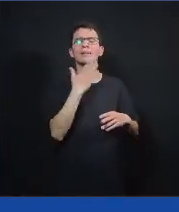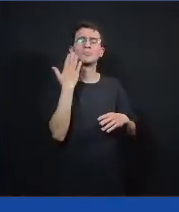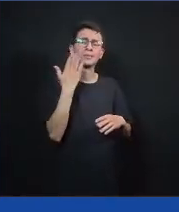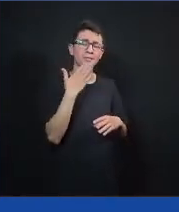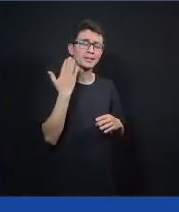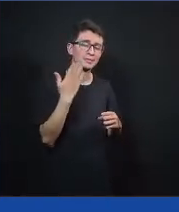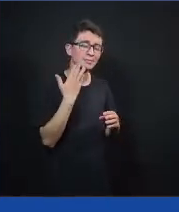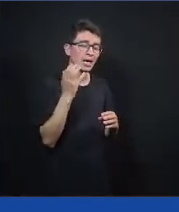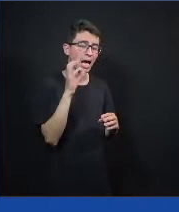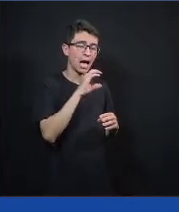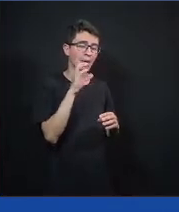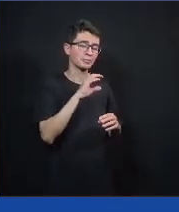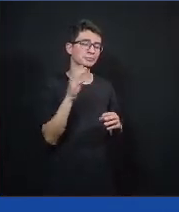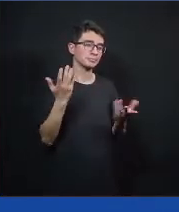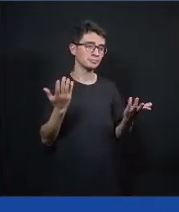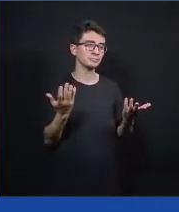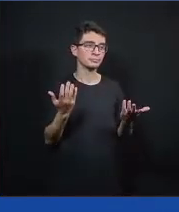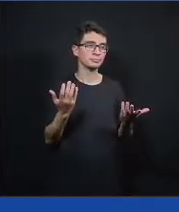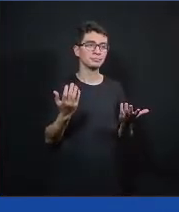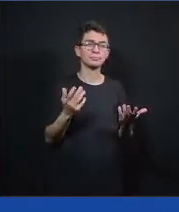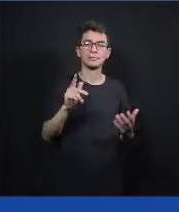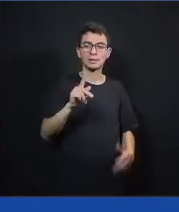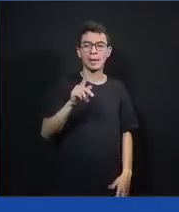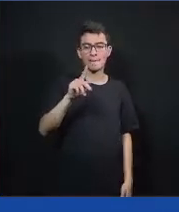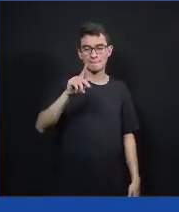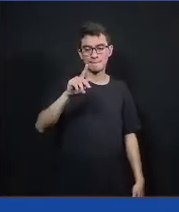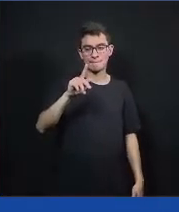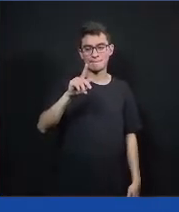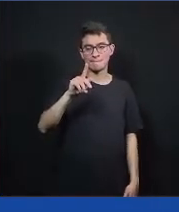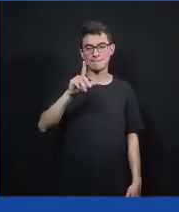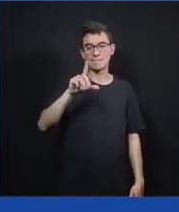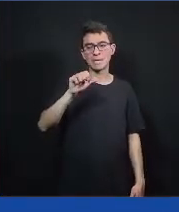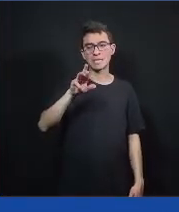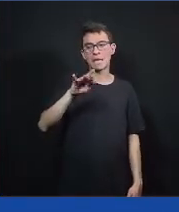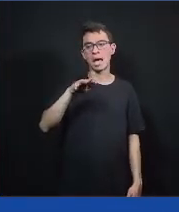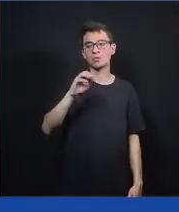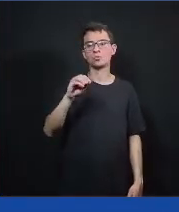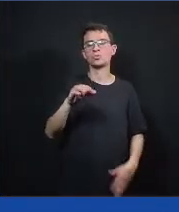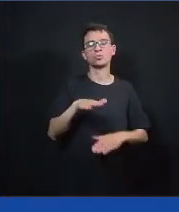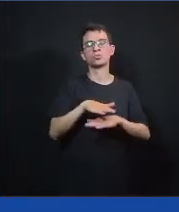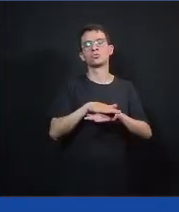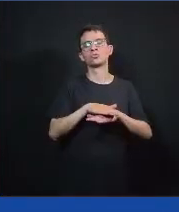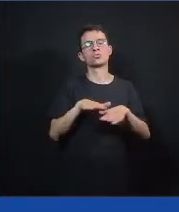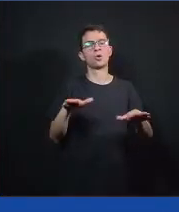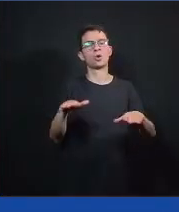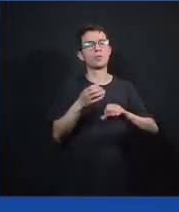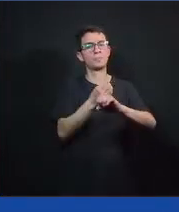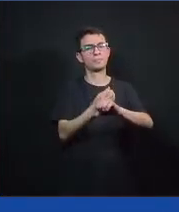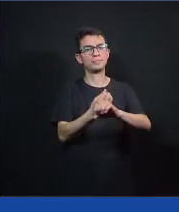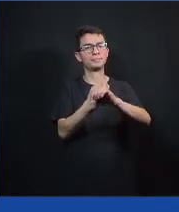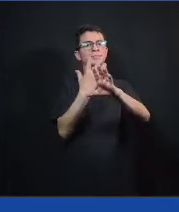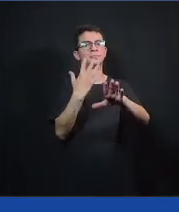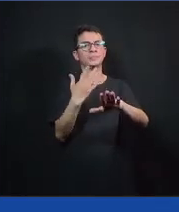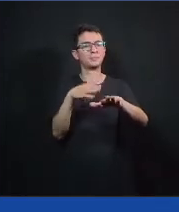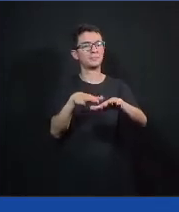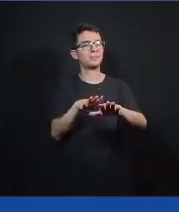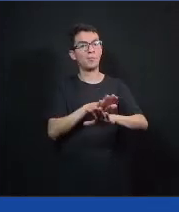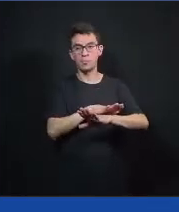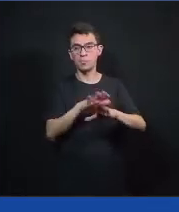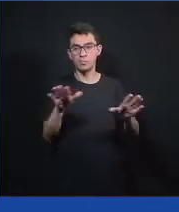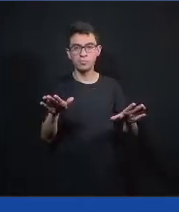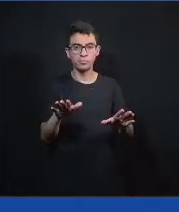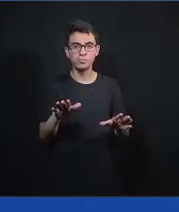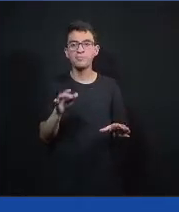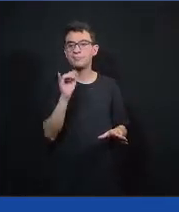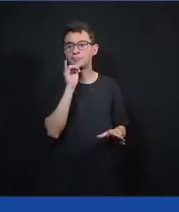né? Só o plenário que está funcionando virtualmente, que está funcionando à distância, né? As